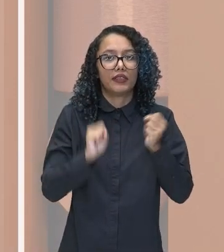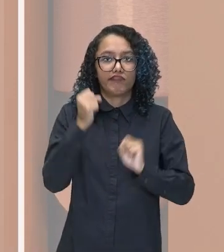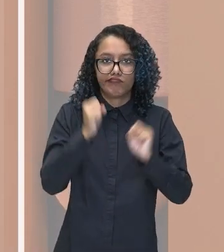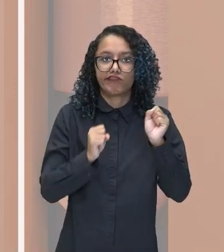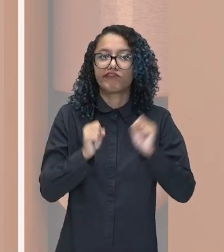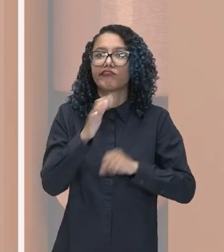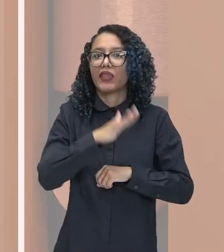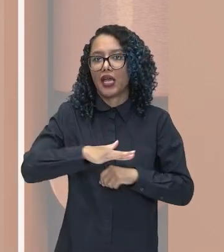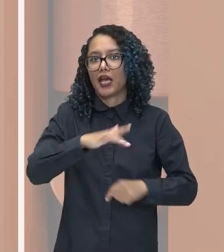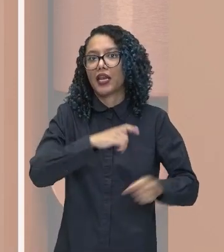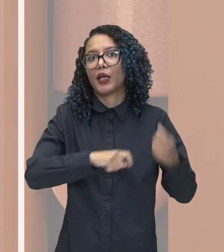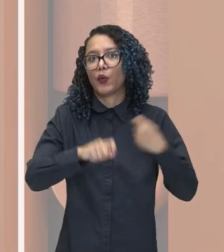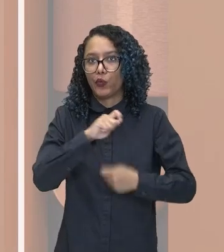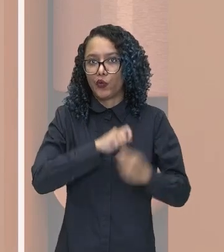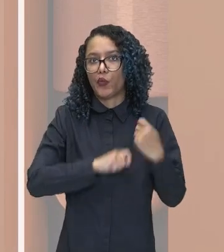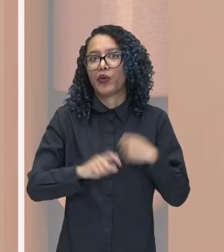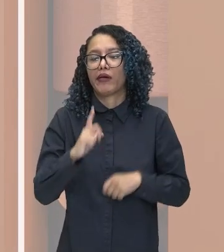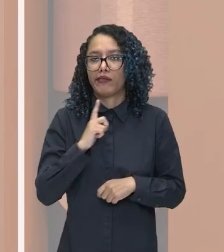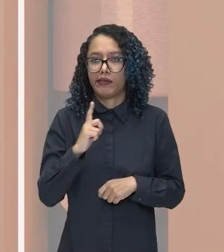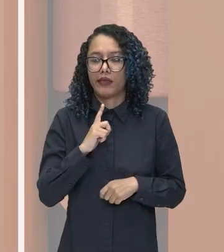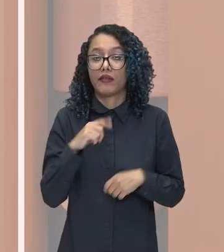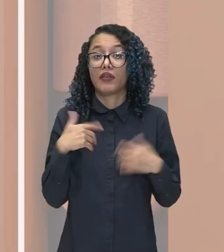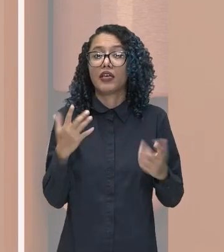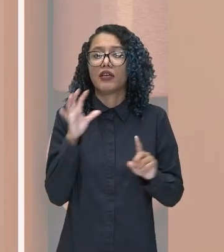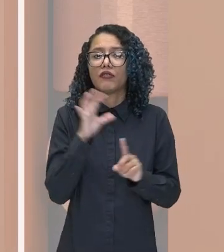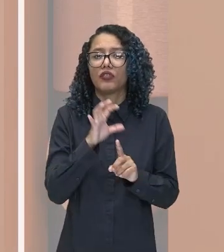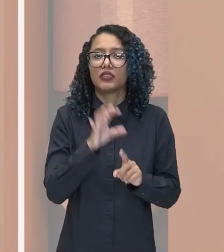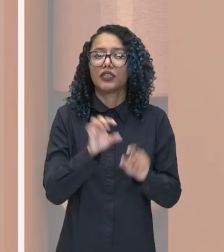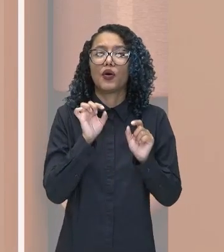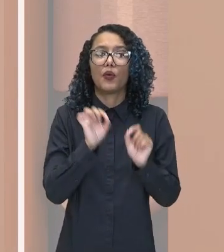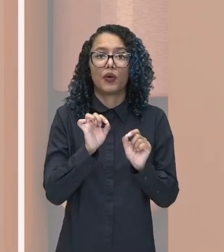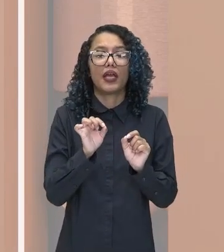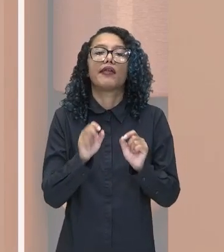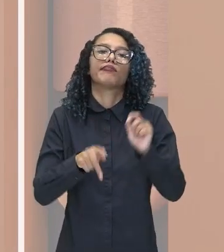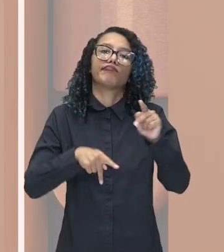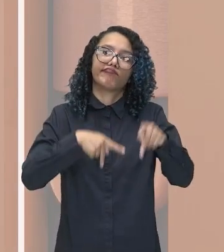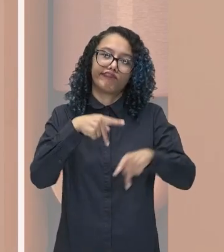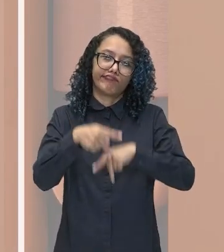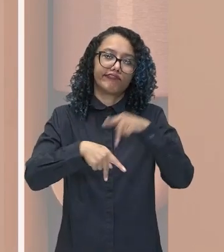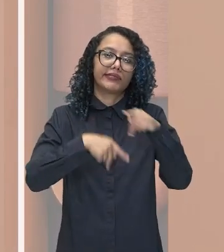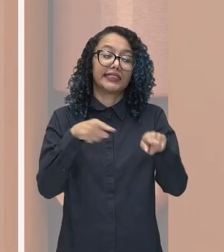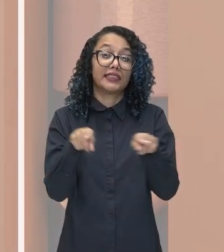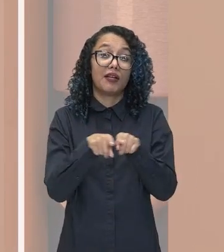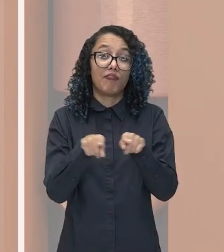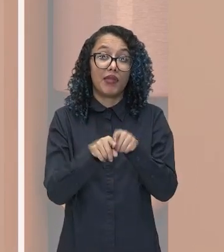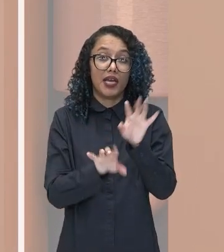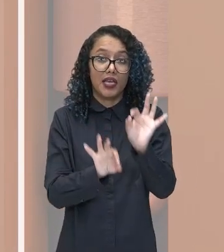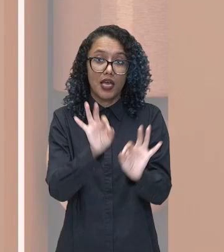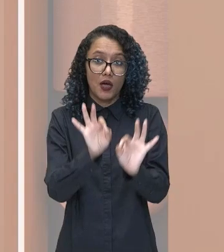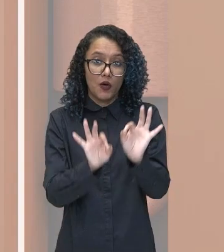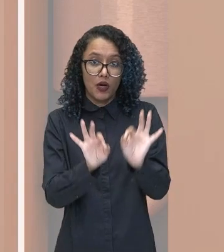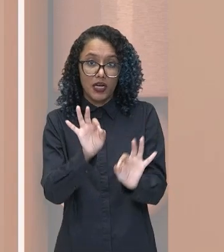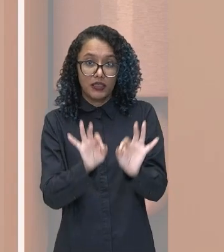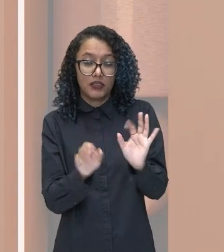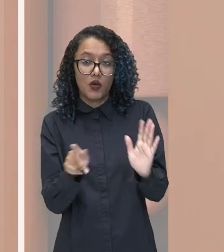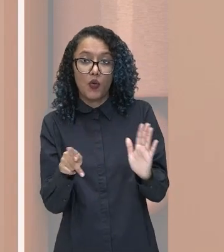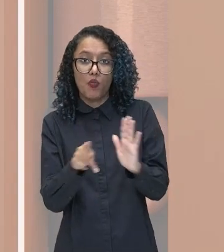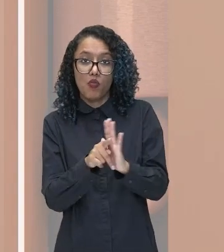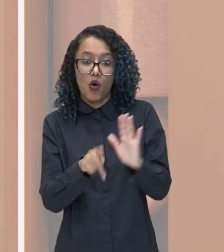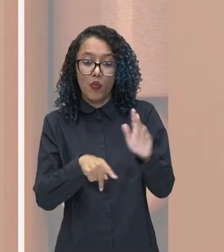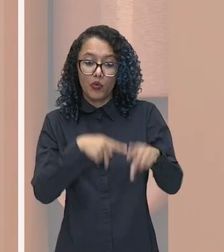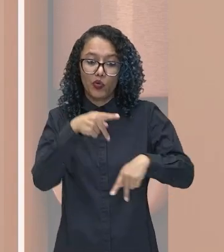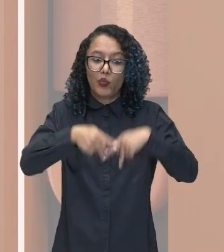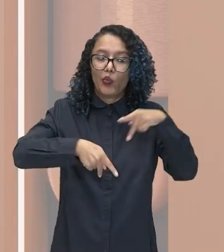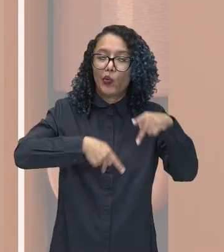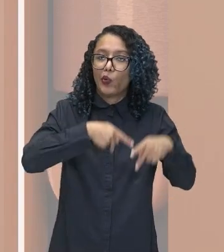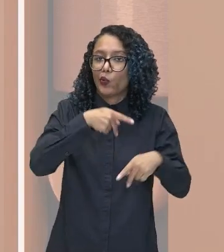econômica, tá? Então, isso influencia em quê? Na parte populacional, na estrutura demográfica, tá?